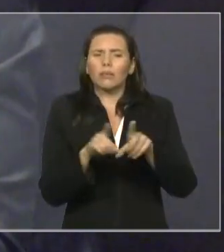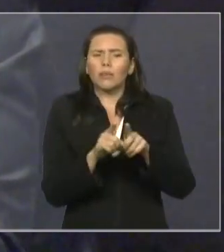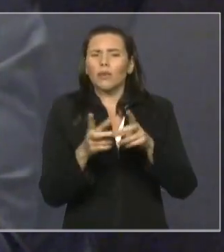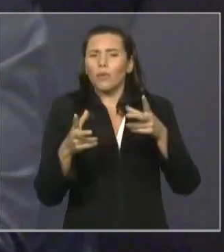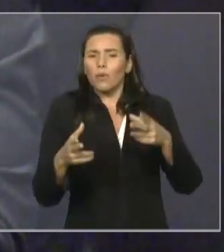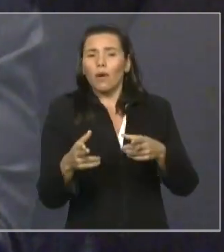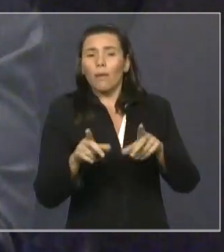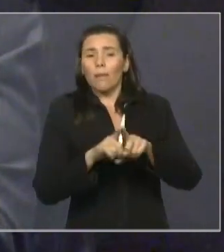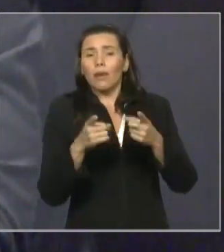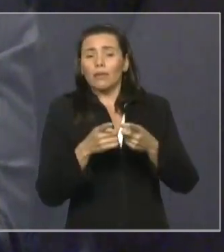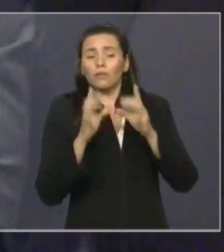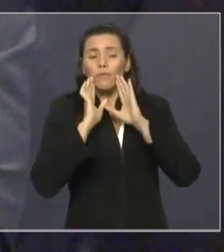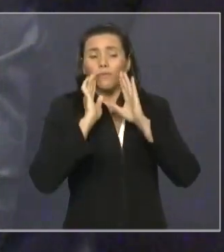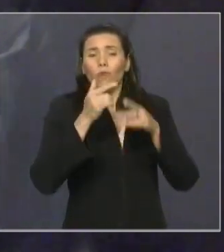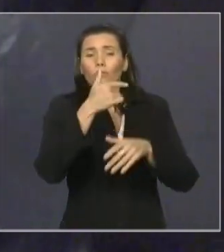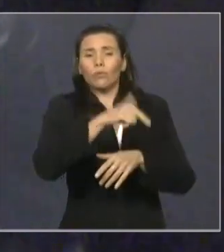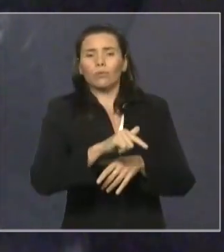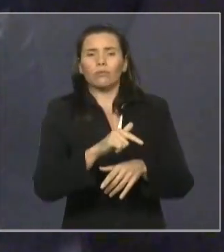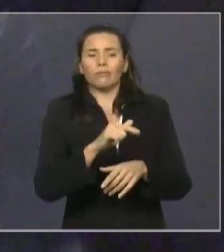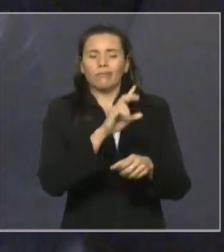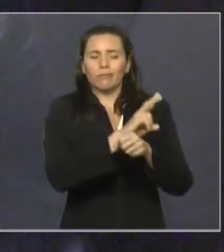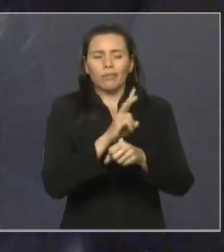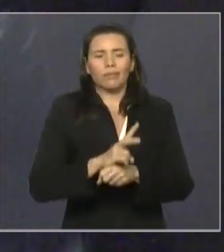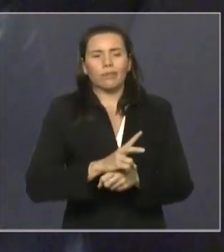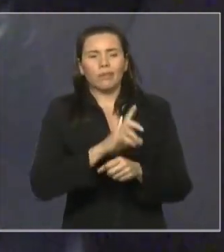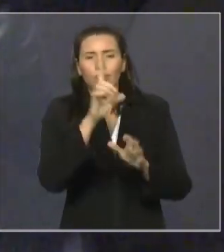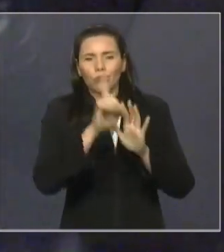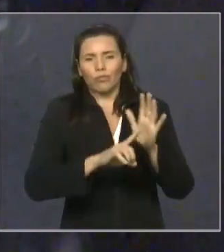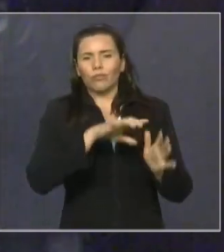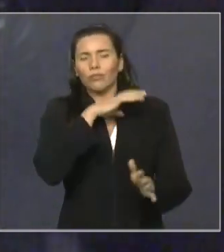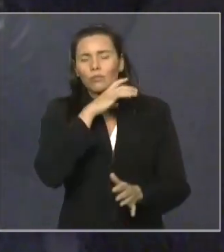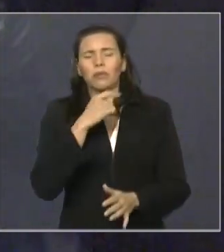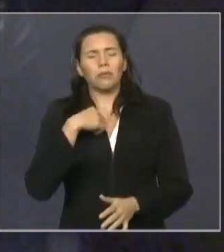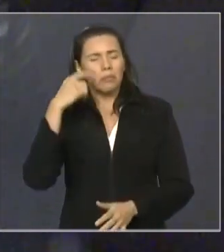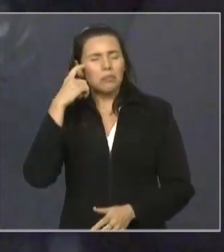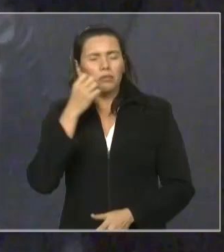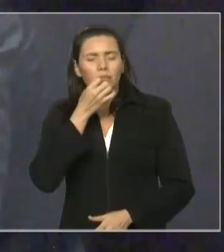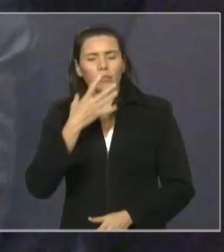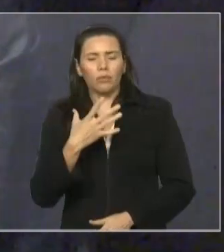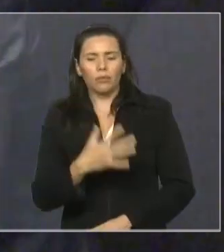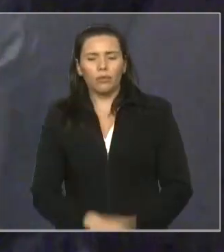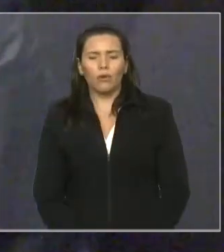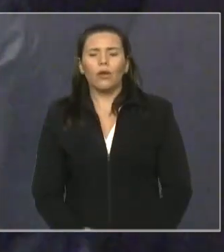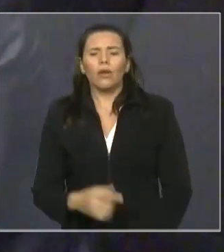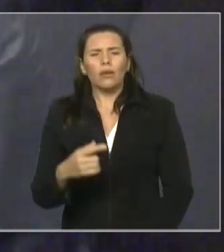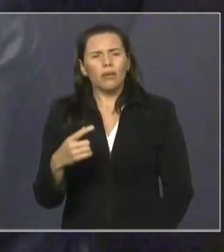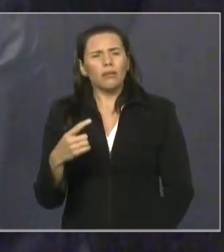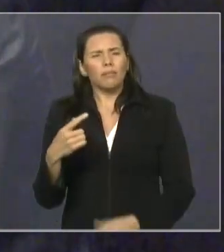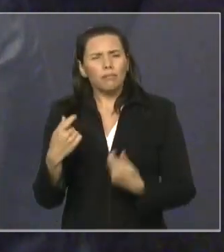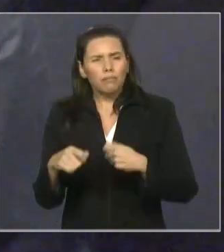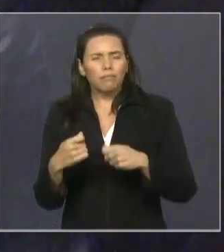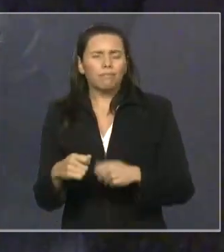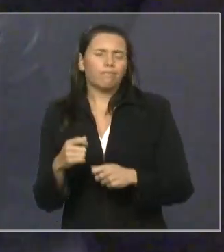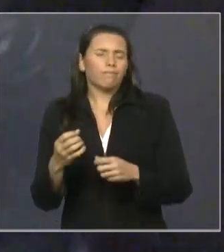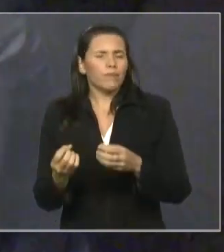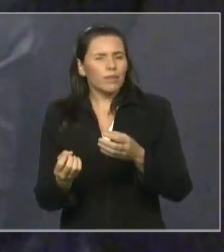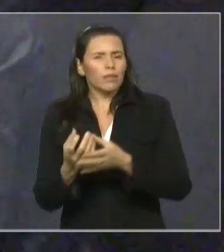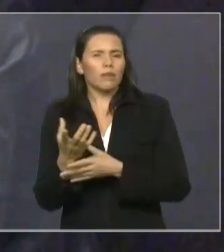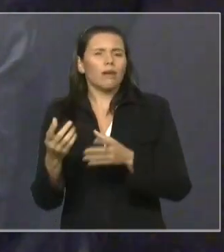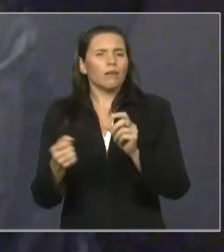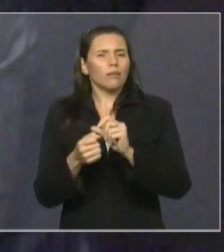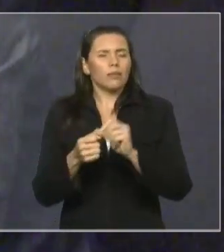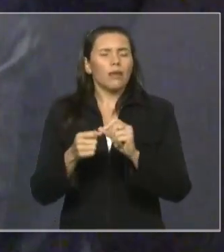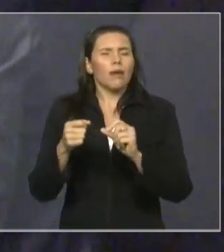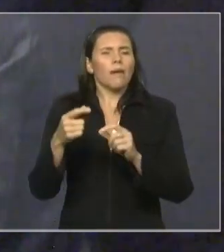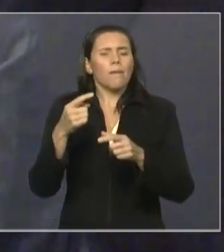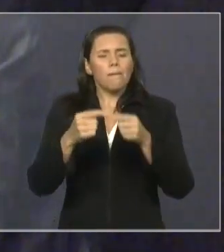proposta de que nós possamos analisar parte das nossas emendas para que políticas públicas nessa linha sejam efetivadas. Como foi falado aqui pelo